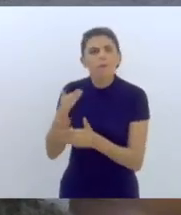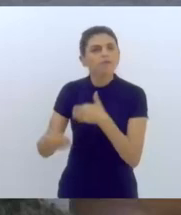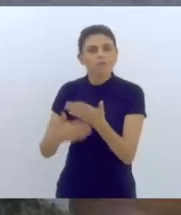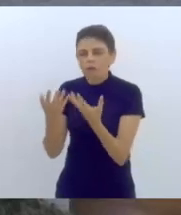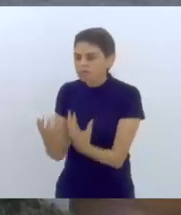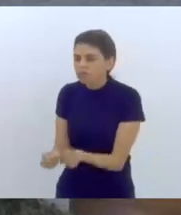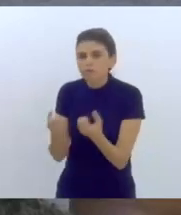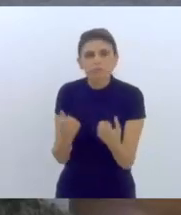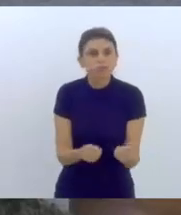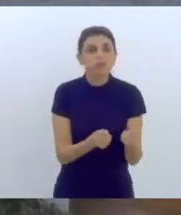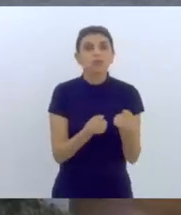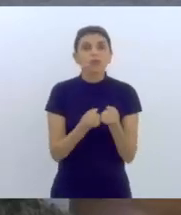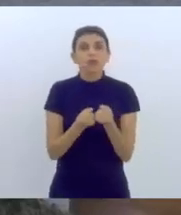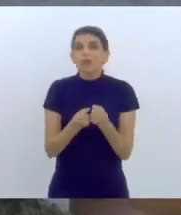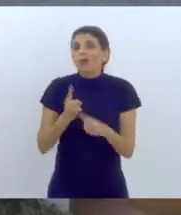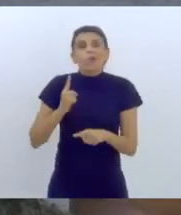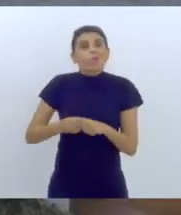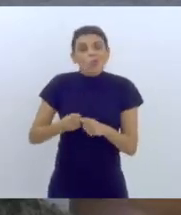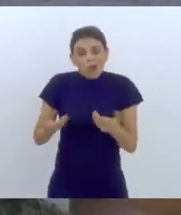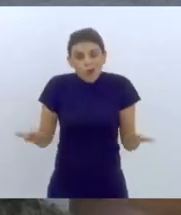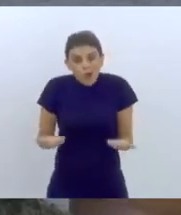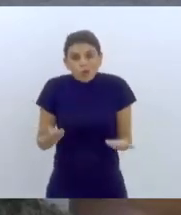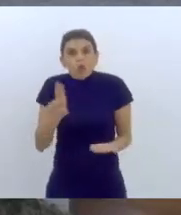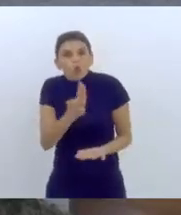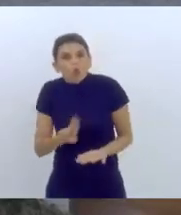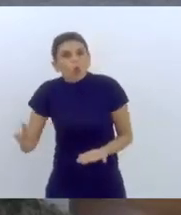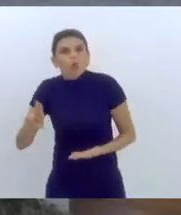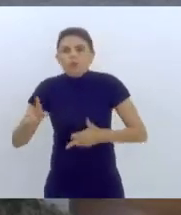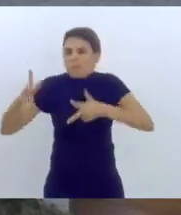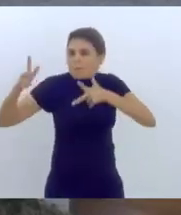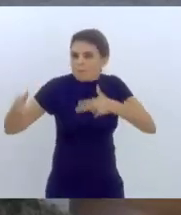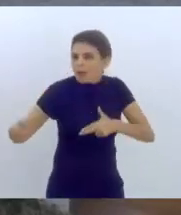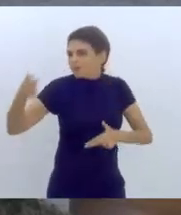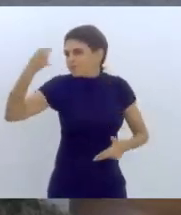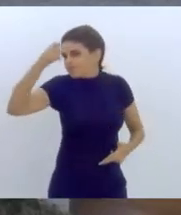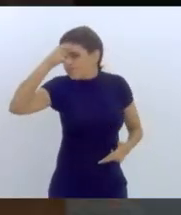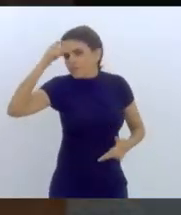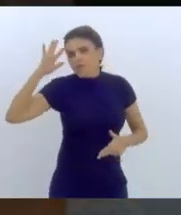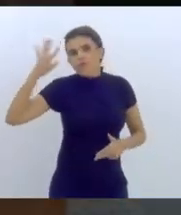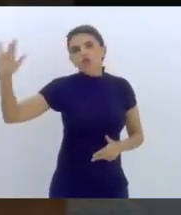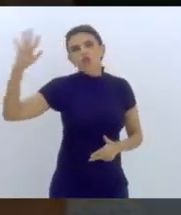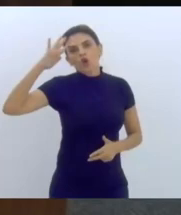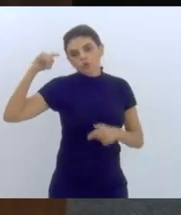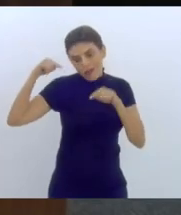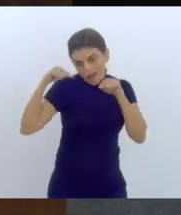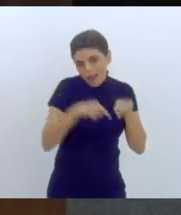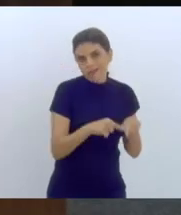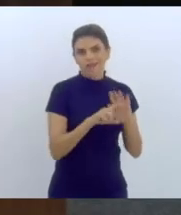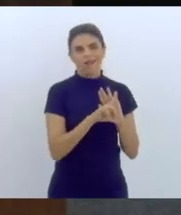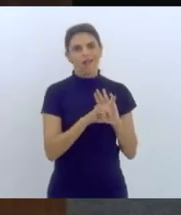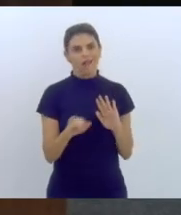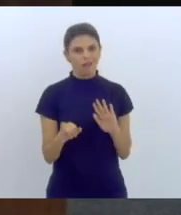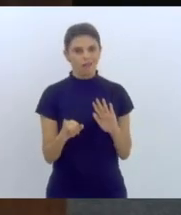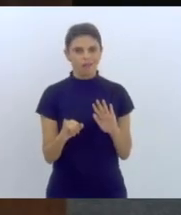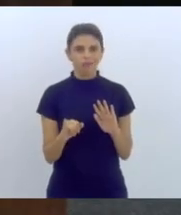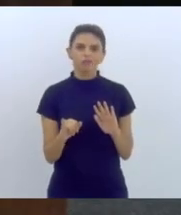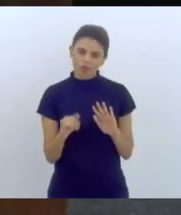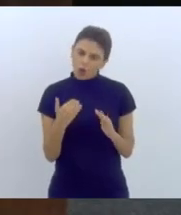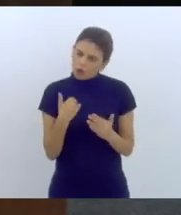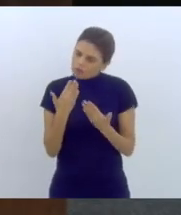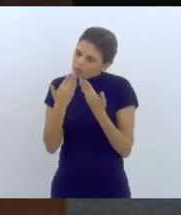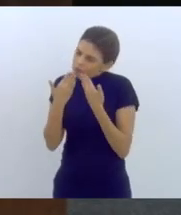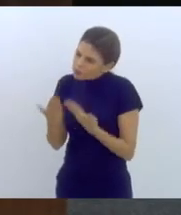limite todos os projetos. Por que não usar a mesma filosofia para essa? Então, é um clamor